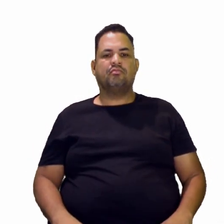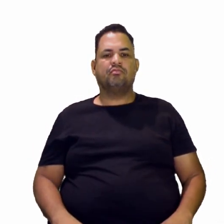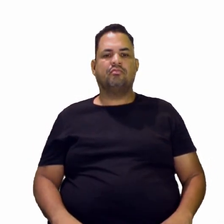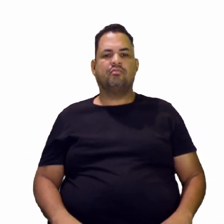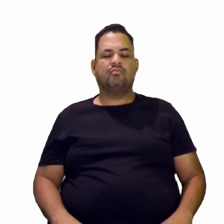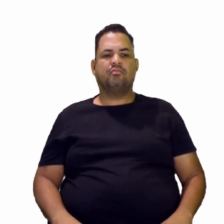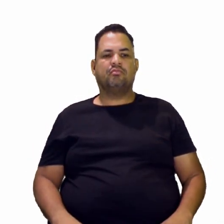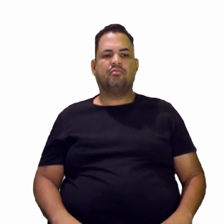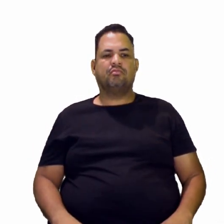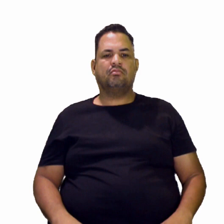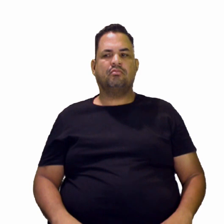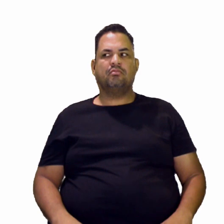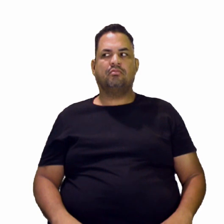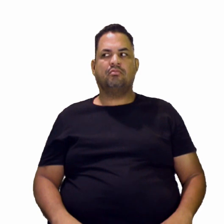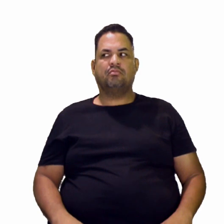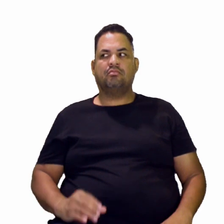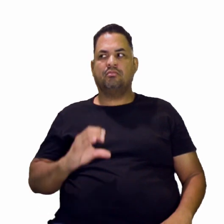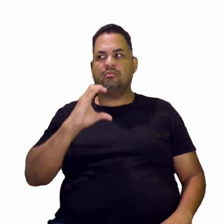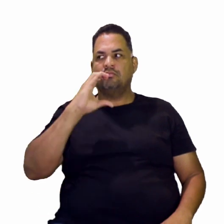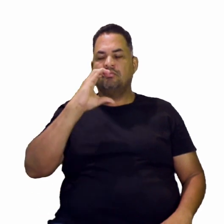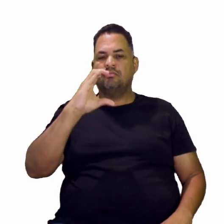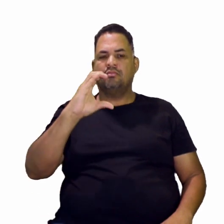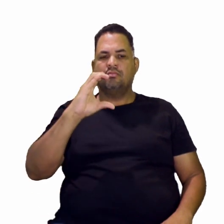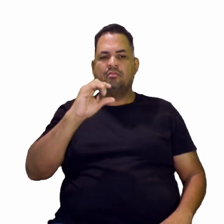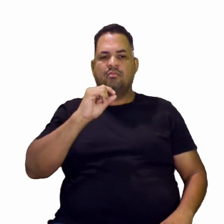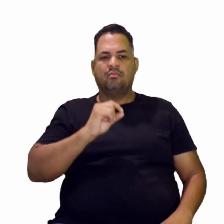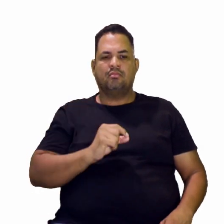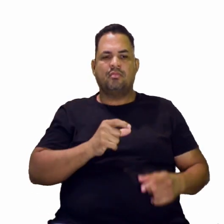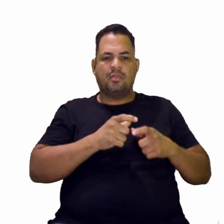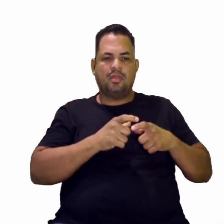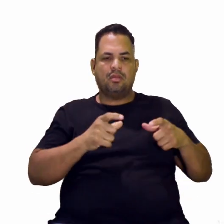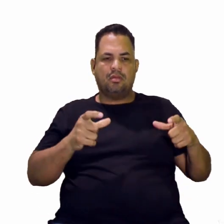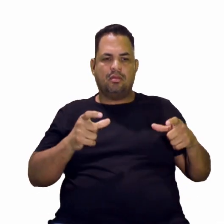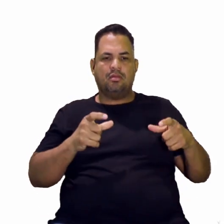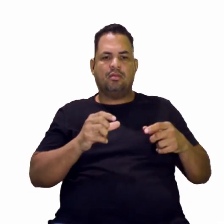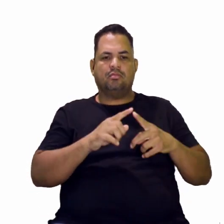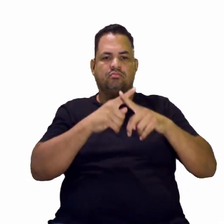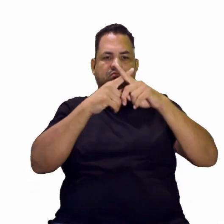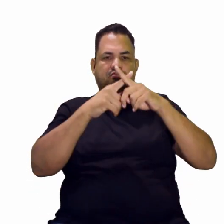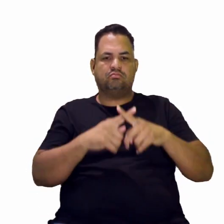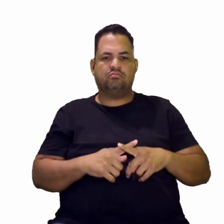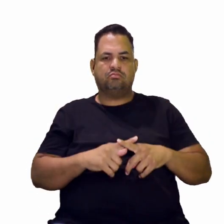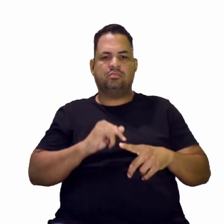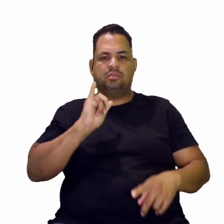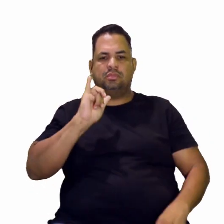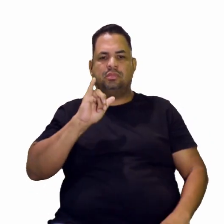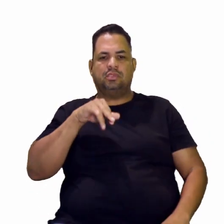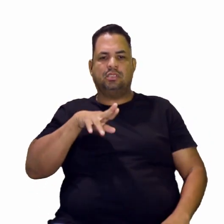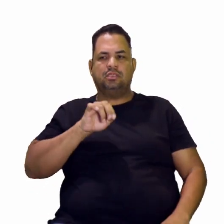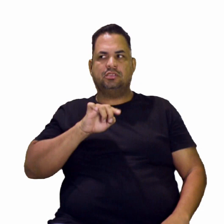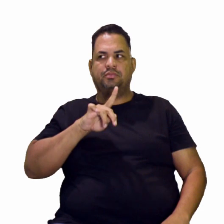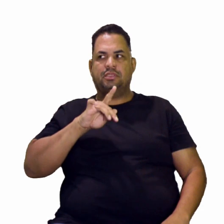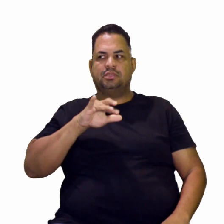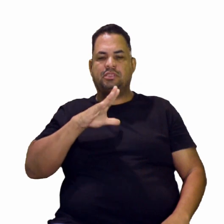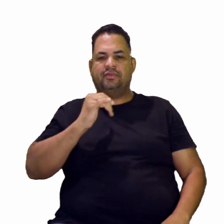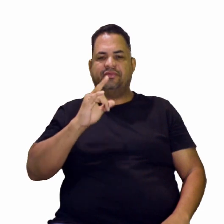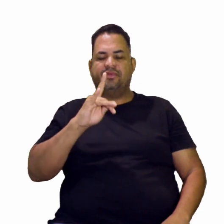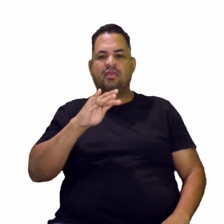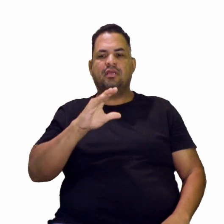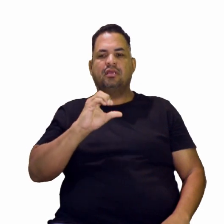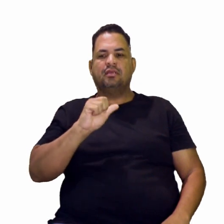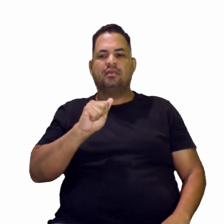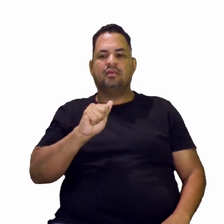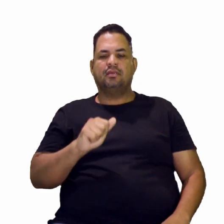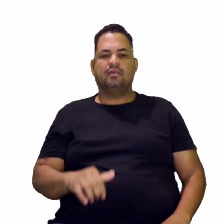intraespecífica. C. Aumento da competição interespecífica, pode ser